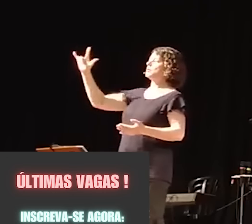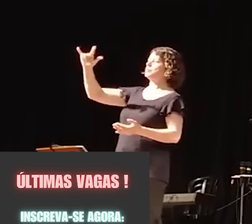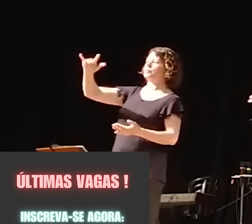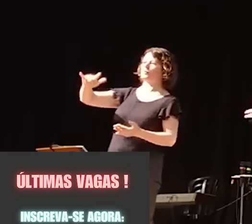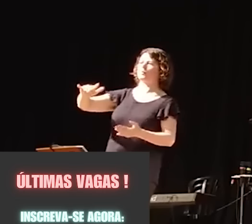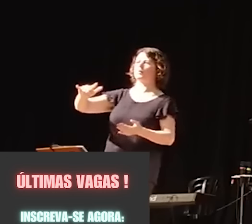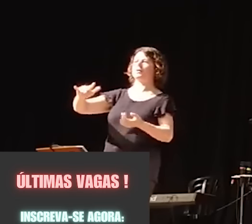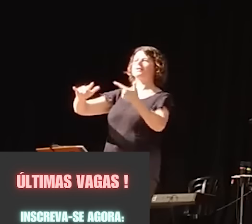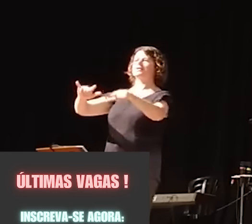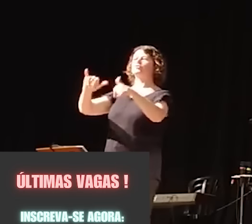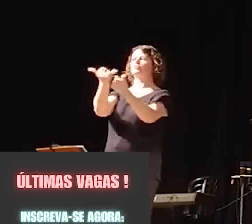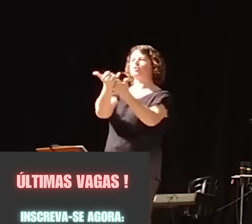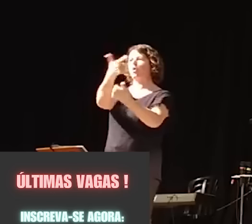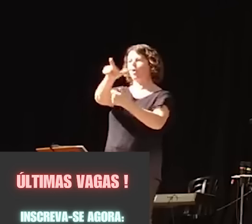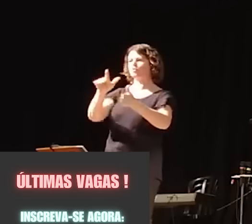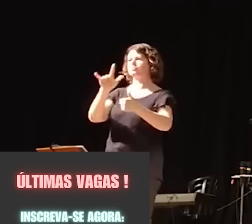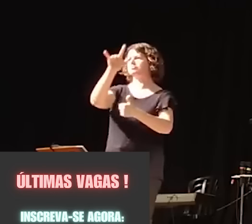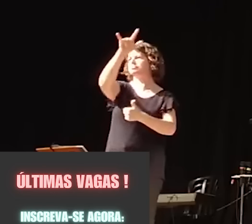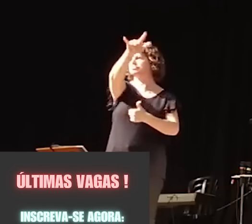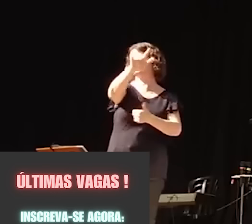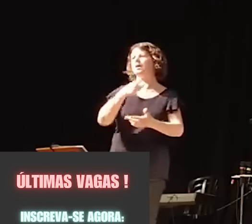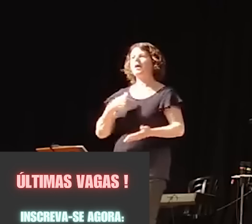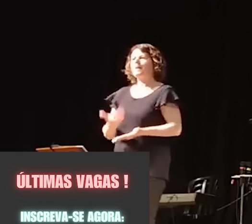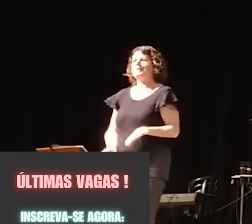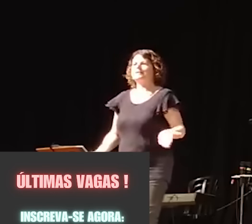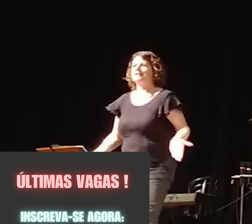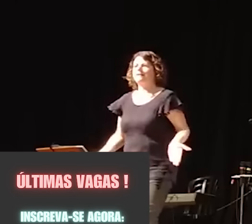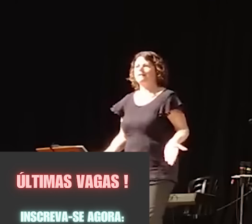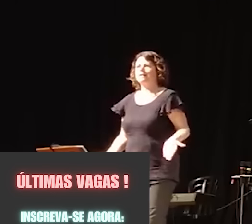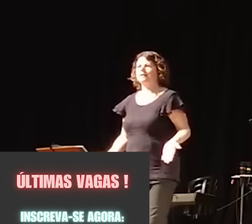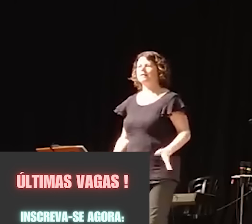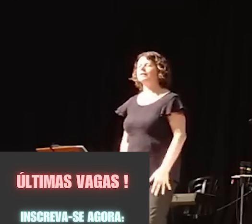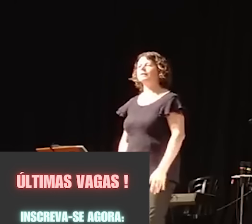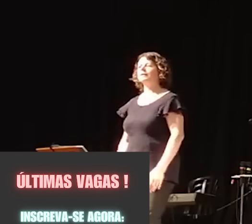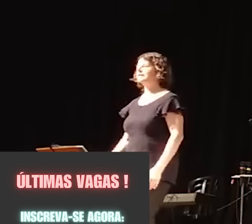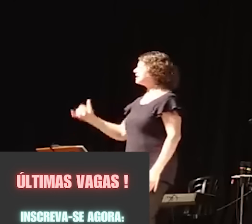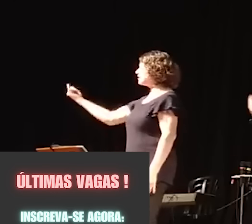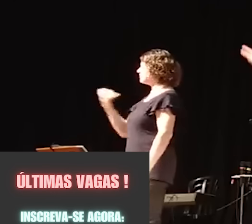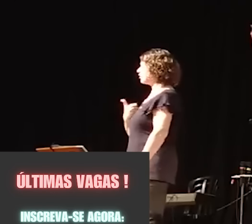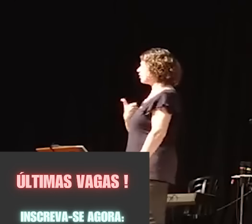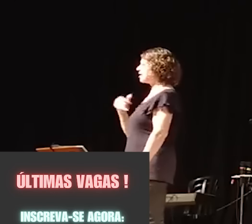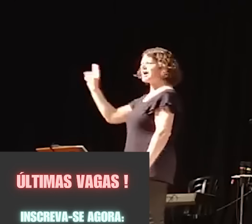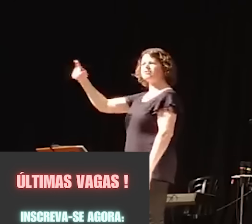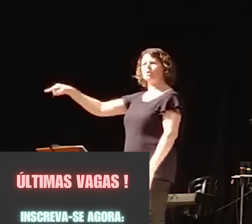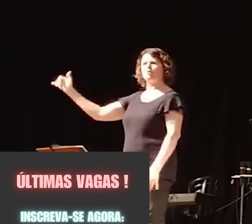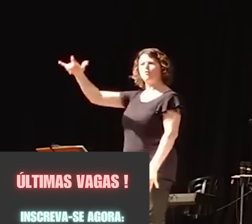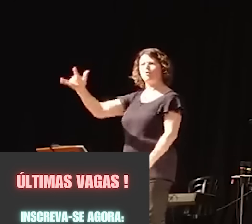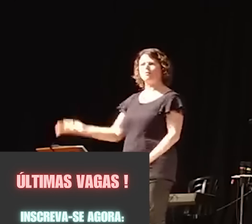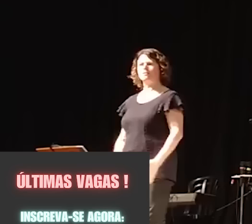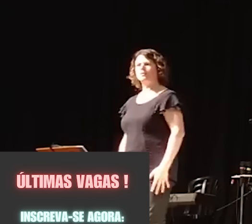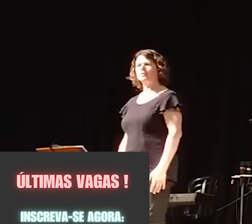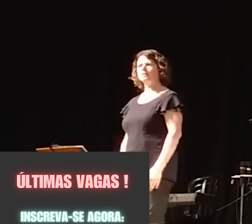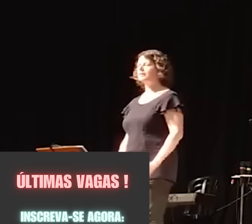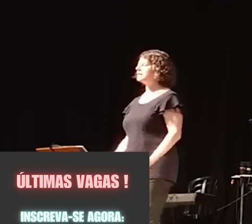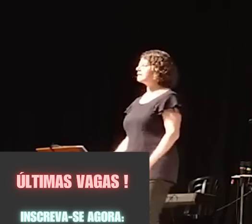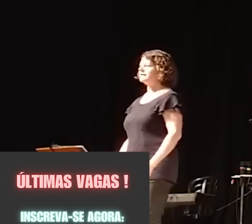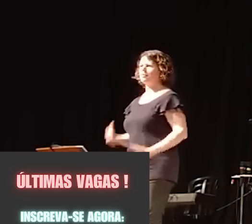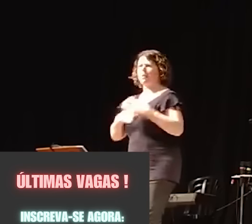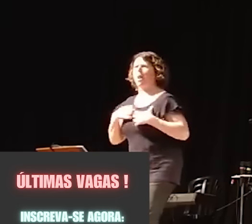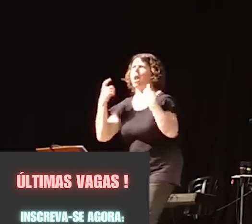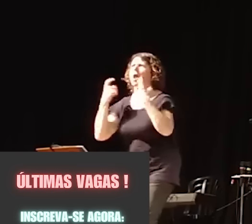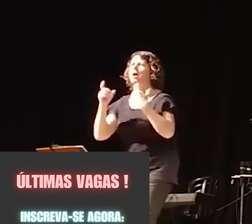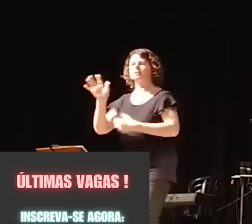falei pai mas querido em nome de Jesus eu preciso